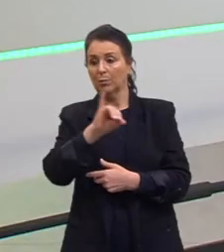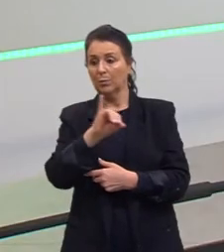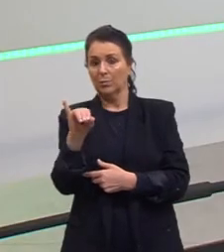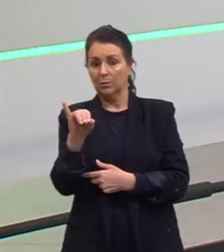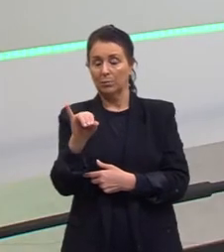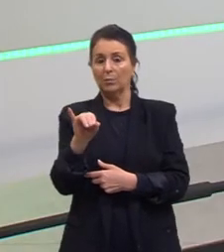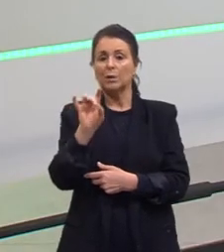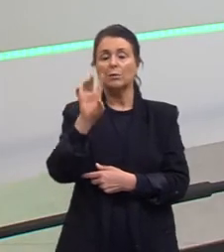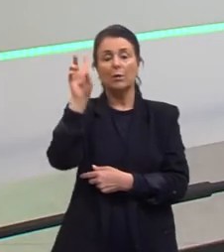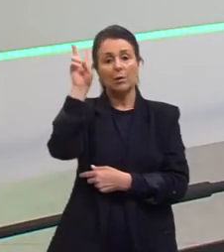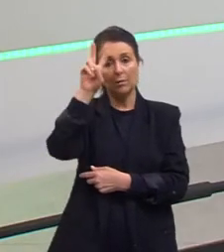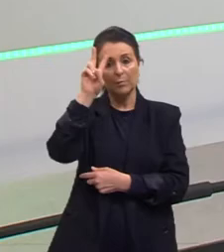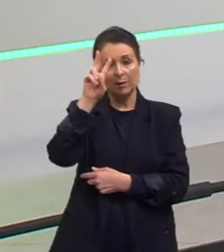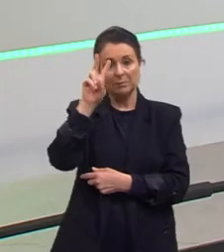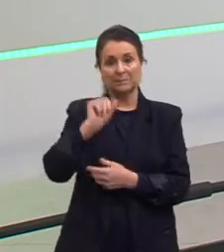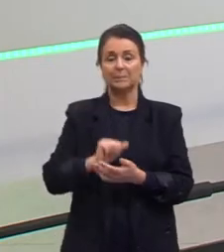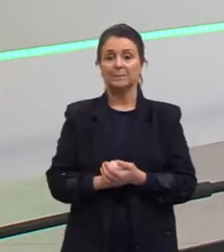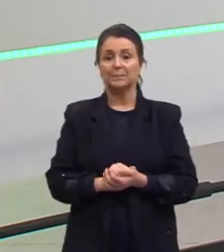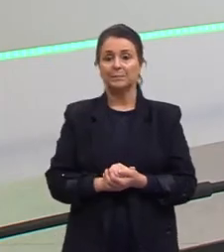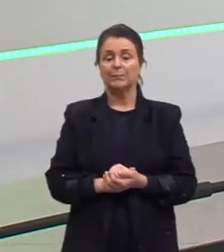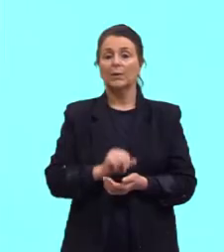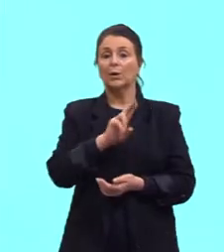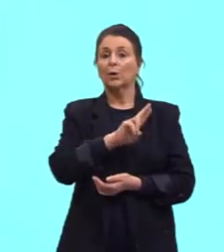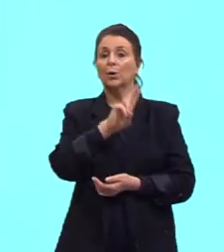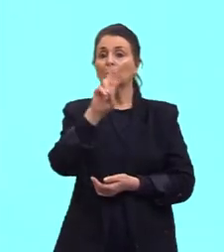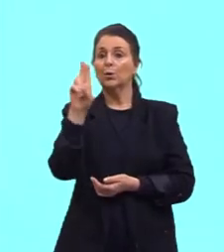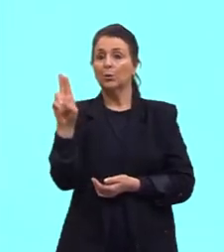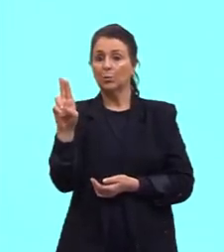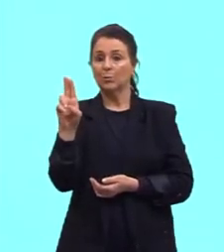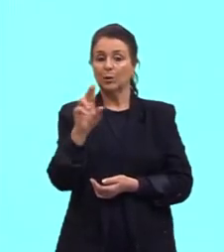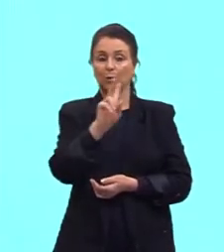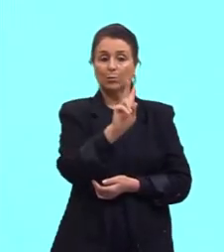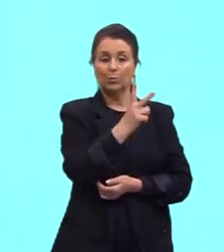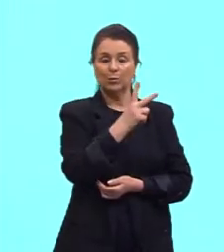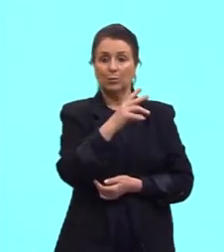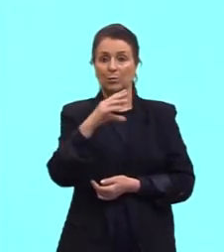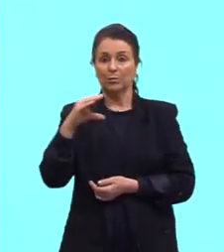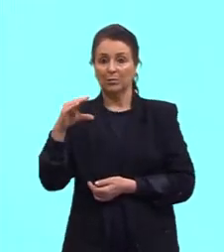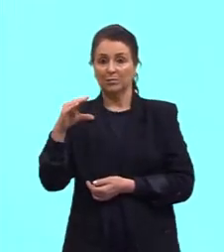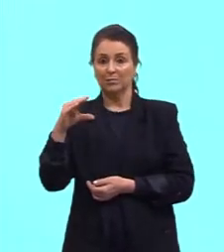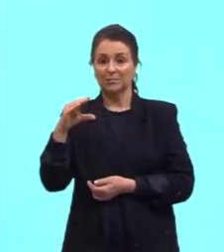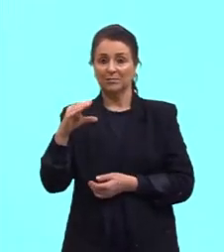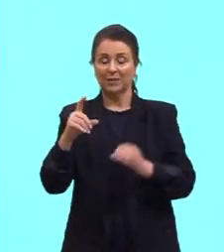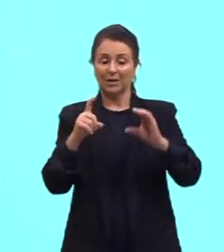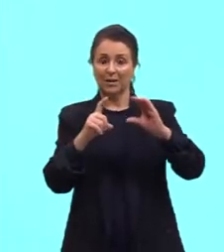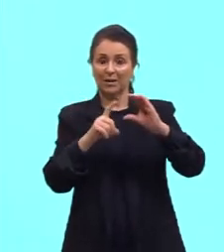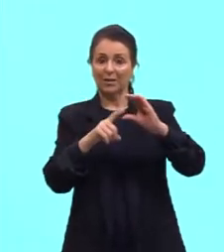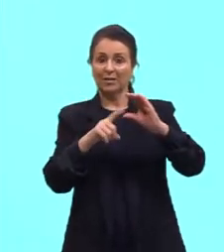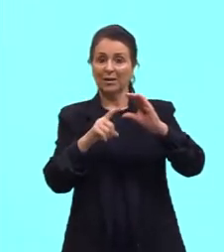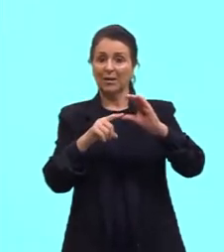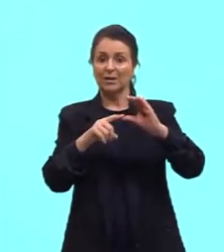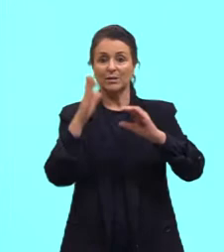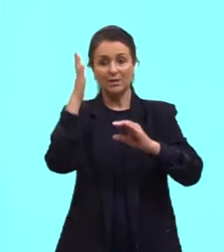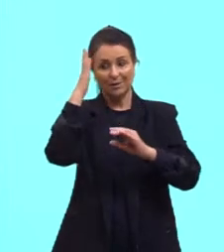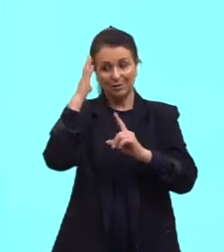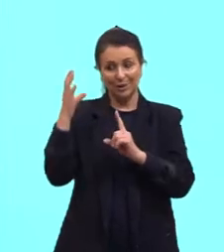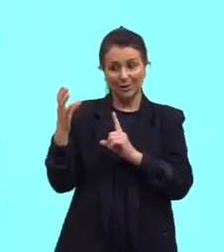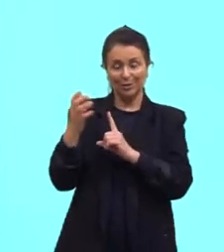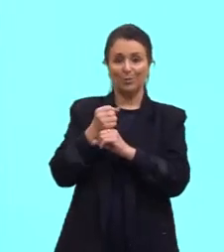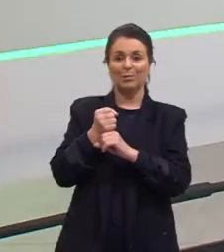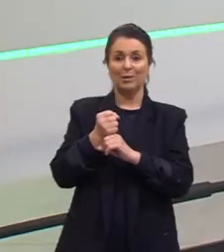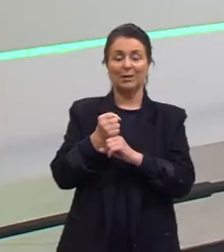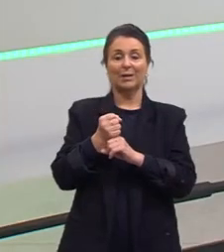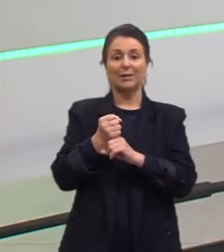lembrar e quais são os elogios e o nome do hidrocarboneto a cadeia a gente já tá dominando a tabela